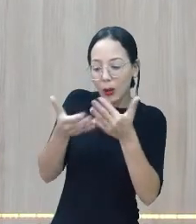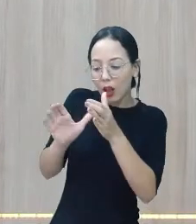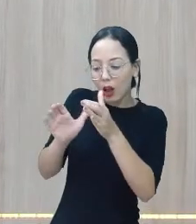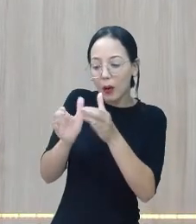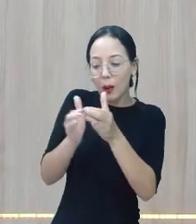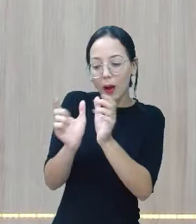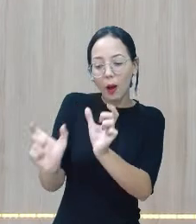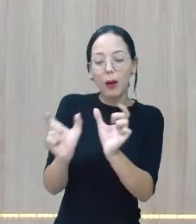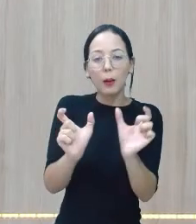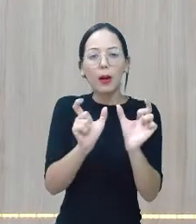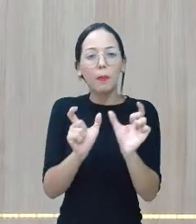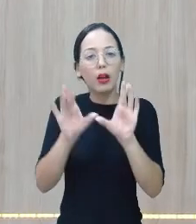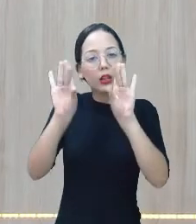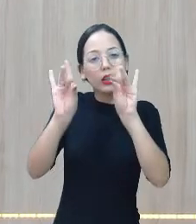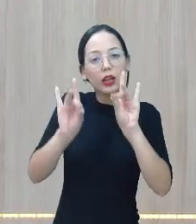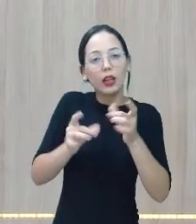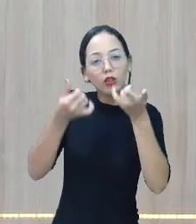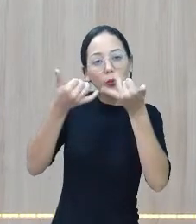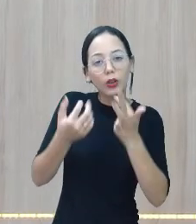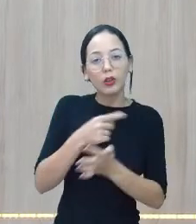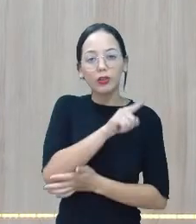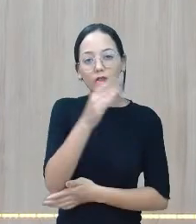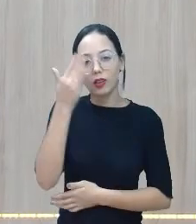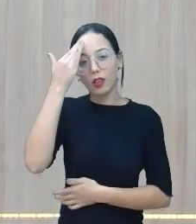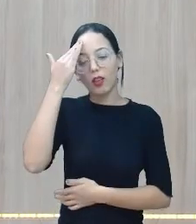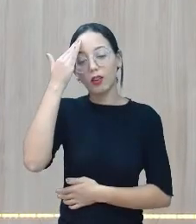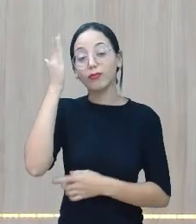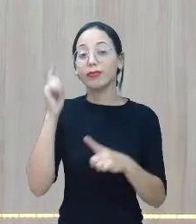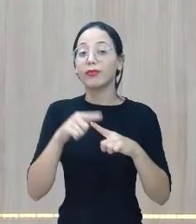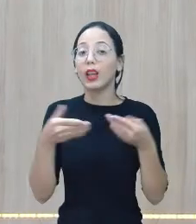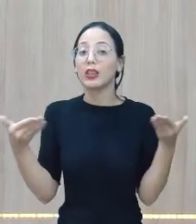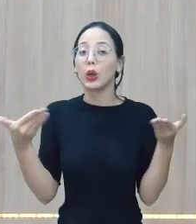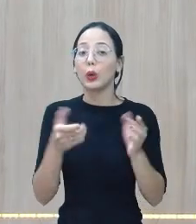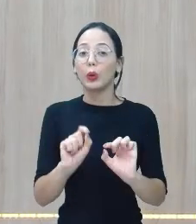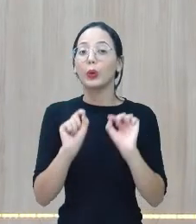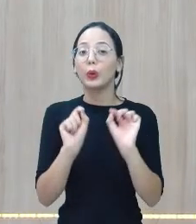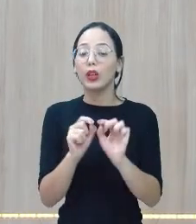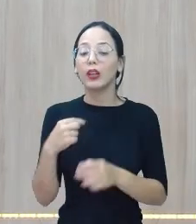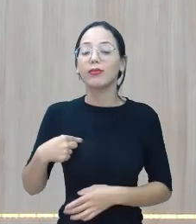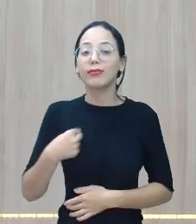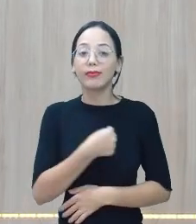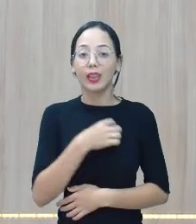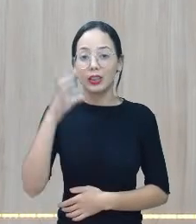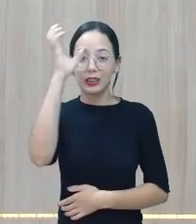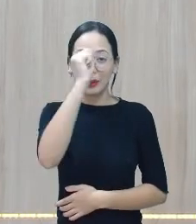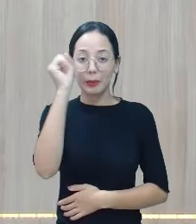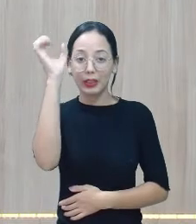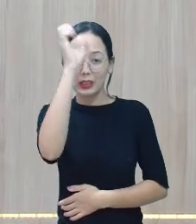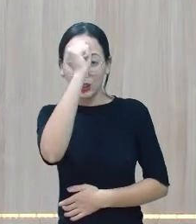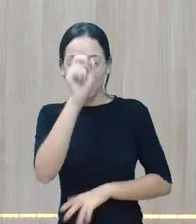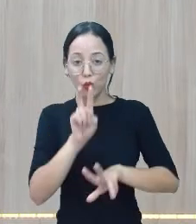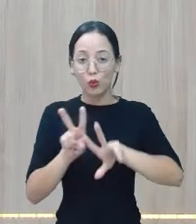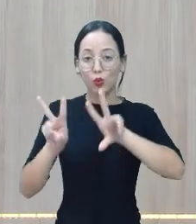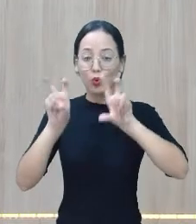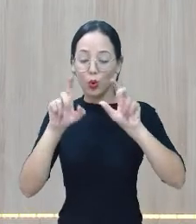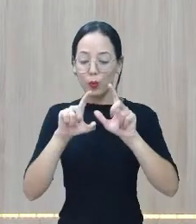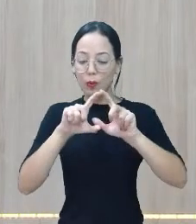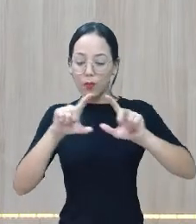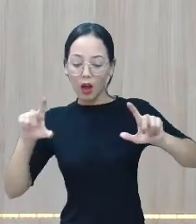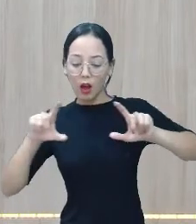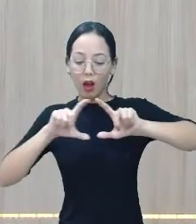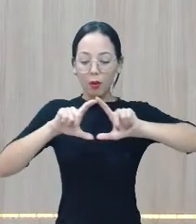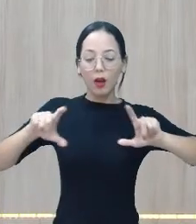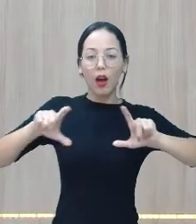parte de forma bem detalhada para vocês. Agora nós estamos o quê? Aprendendo sobre as